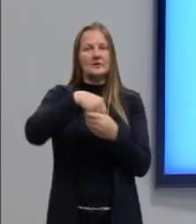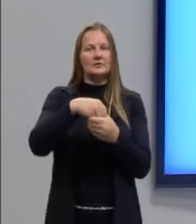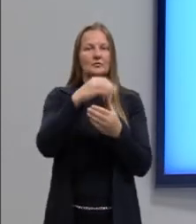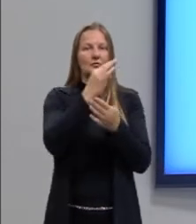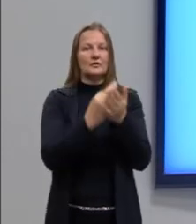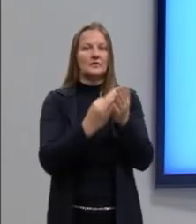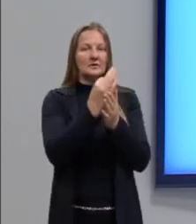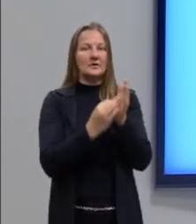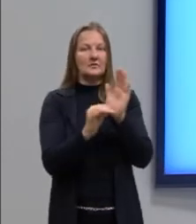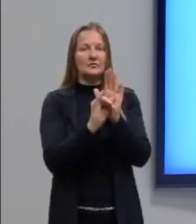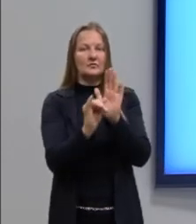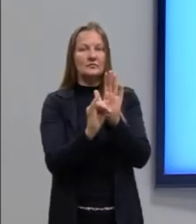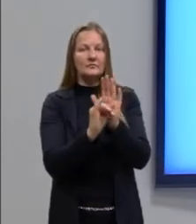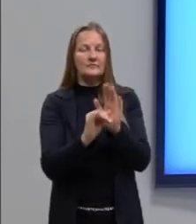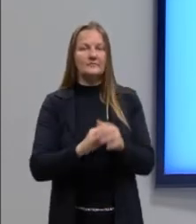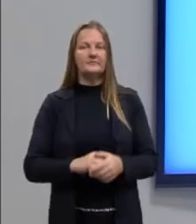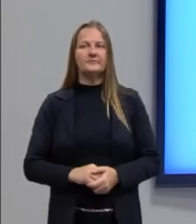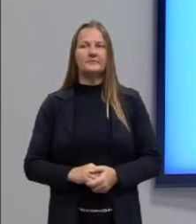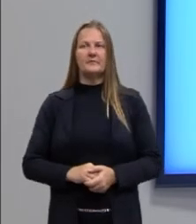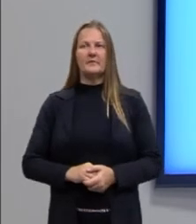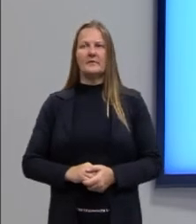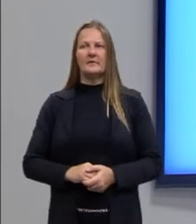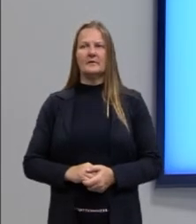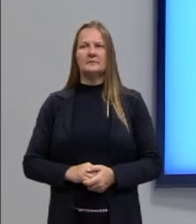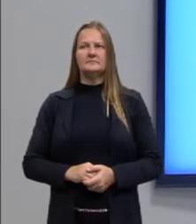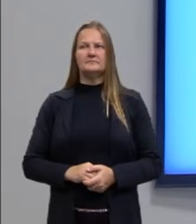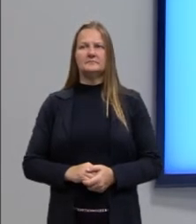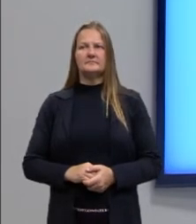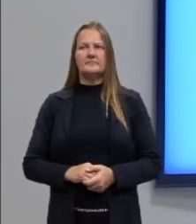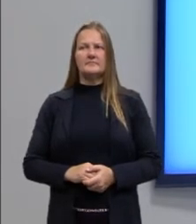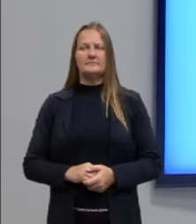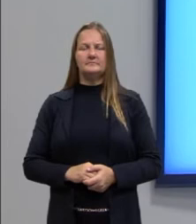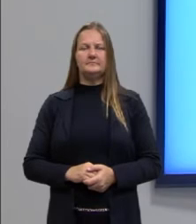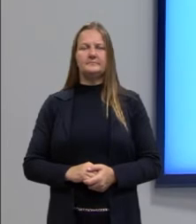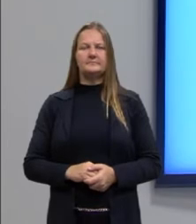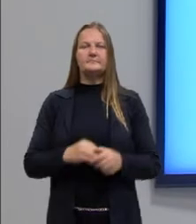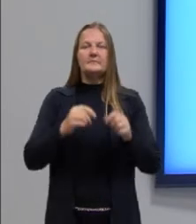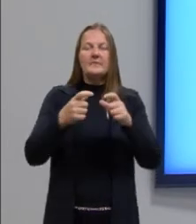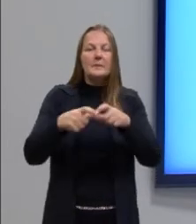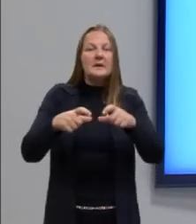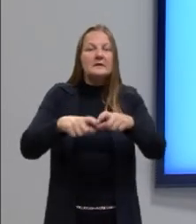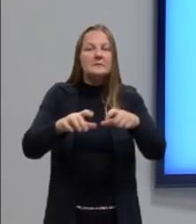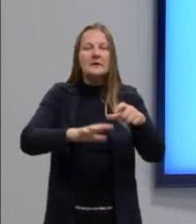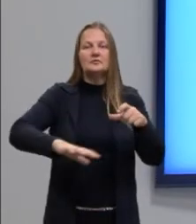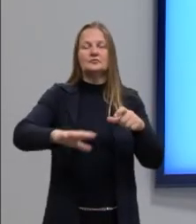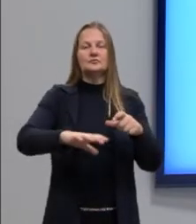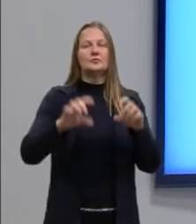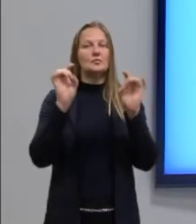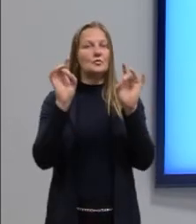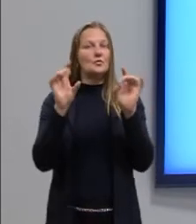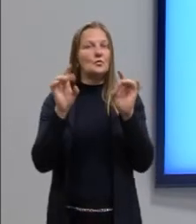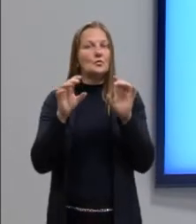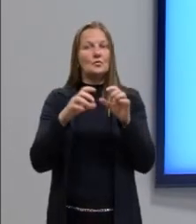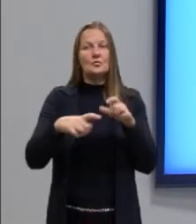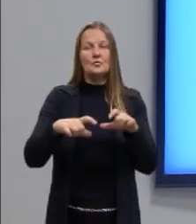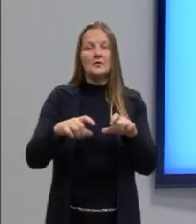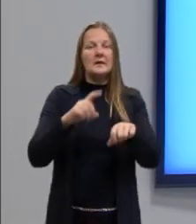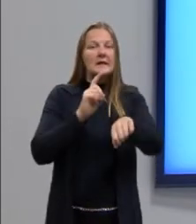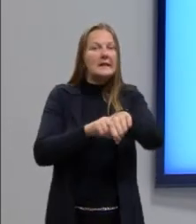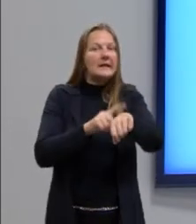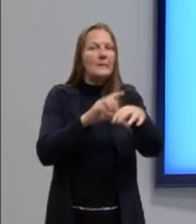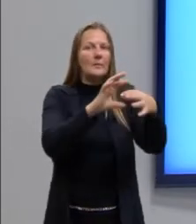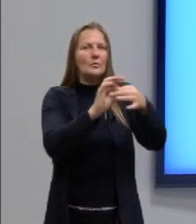narrativo vai aparecer esses personagens em um espaço específico em um tempo